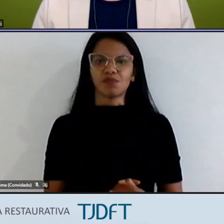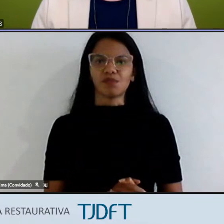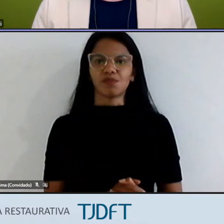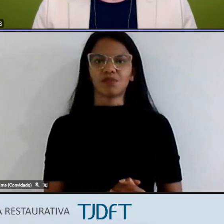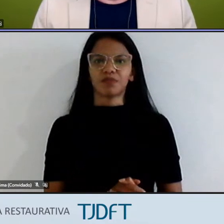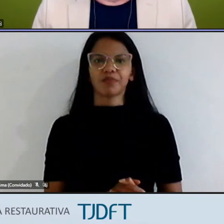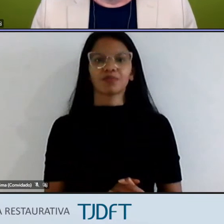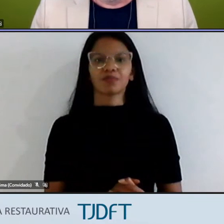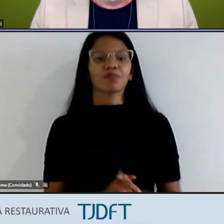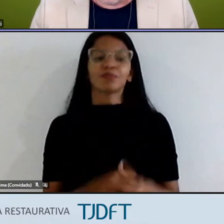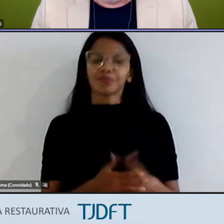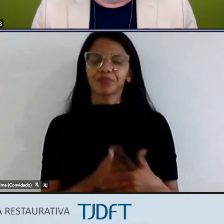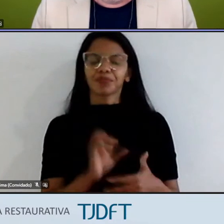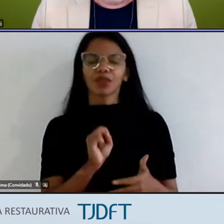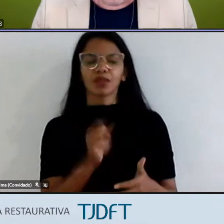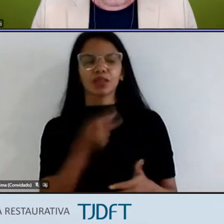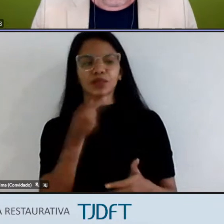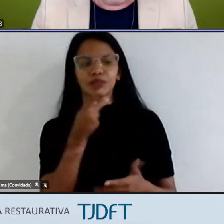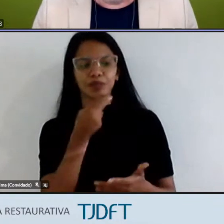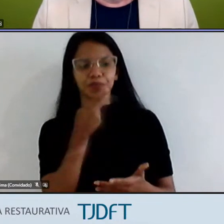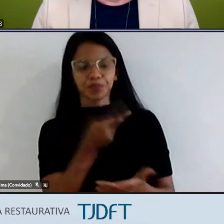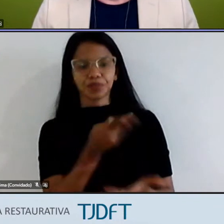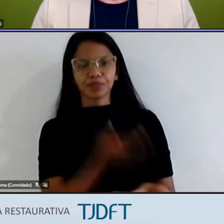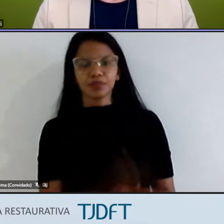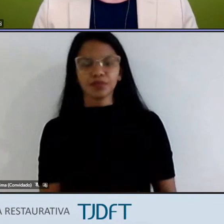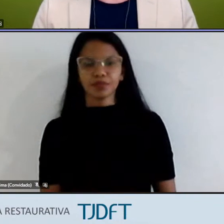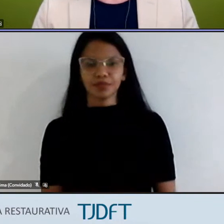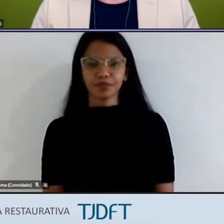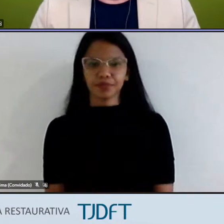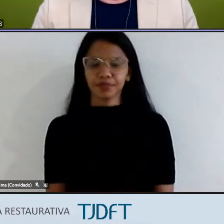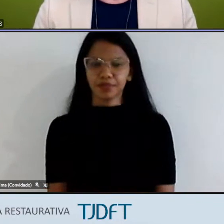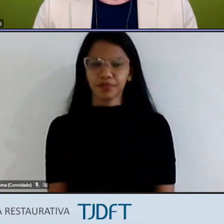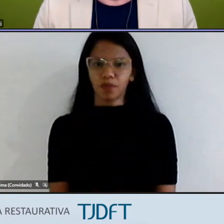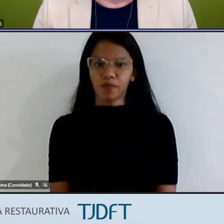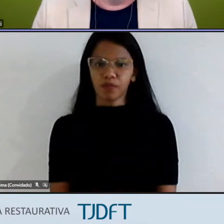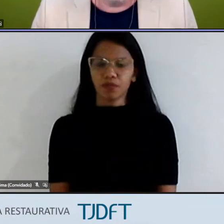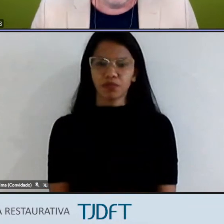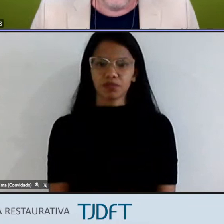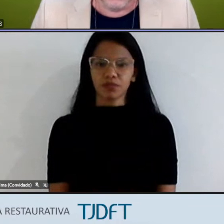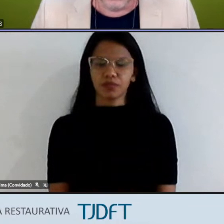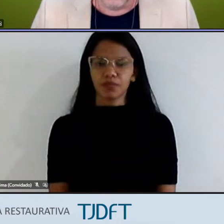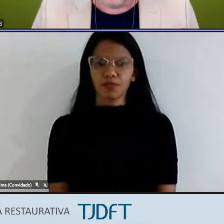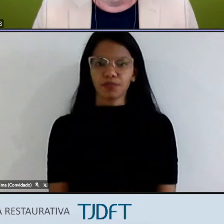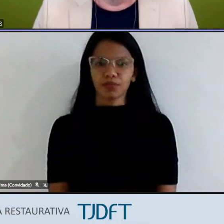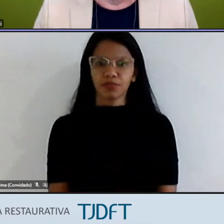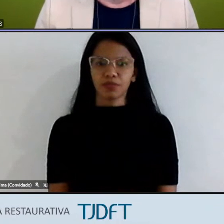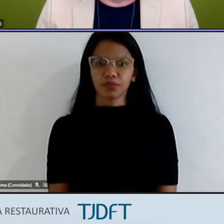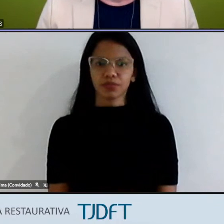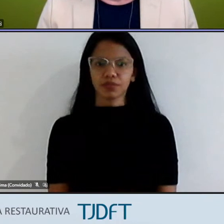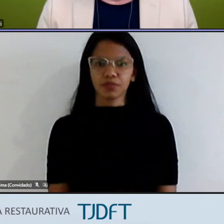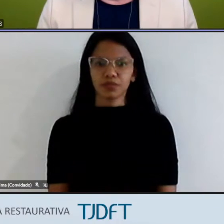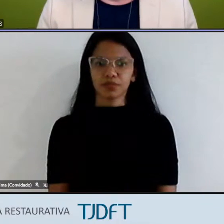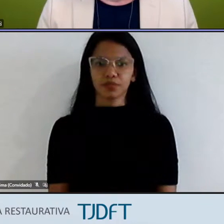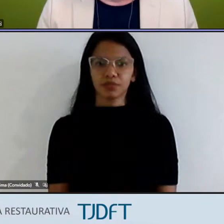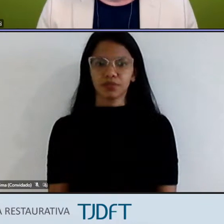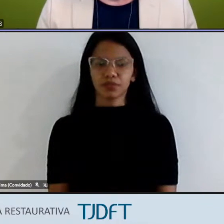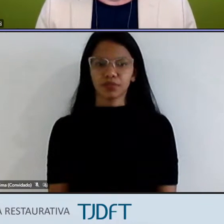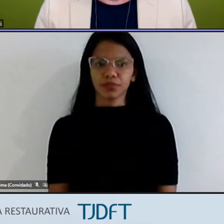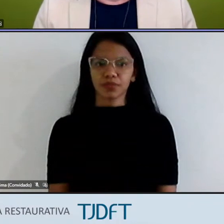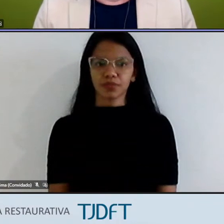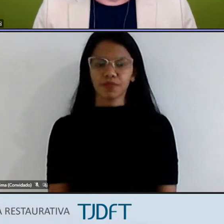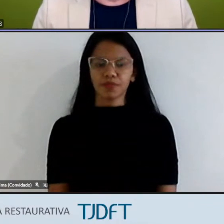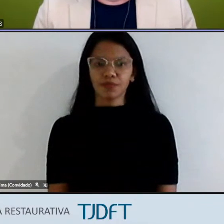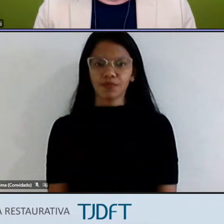ele. So we thank you very much, team, and we're glad that we can solve the problems, the internet connection